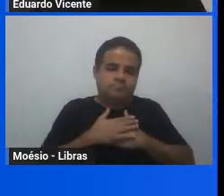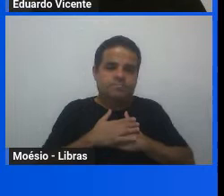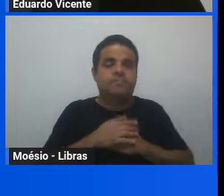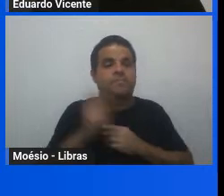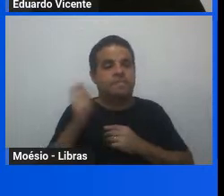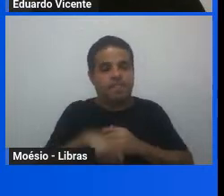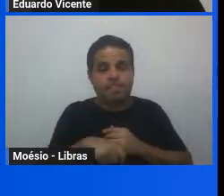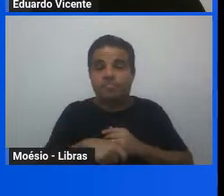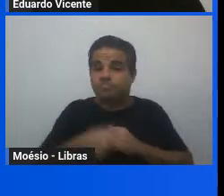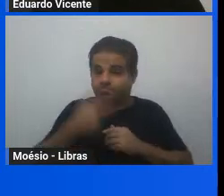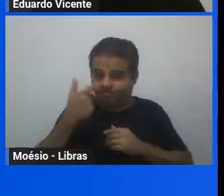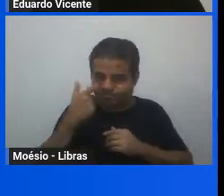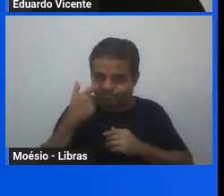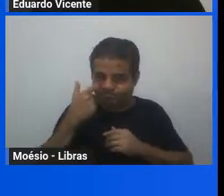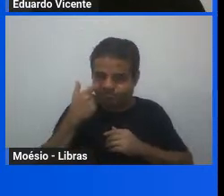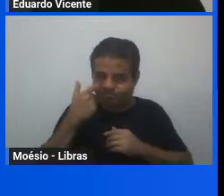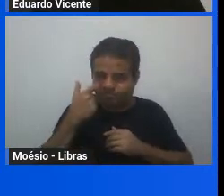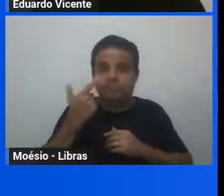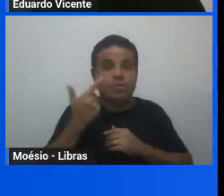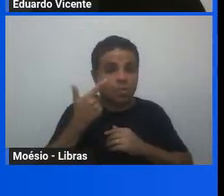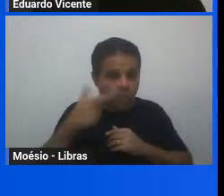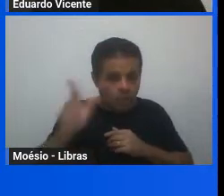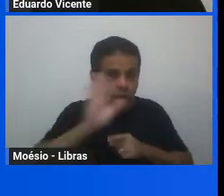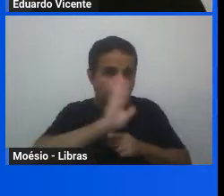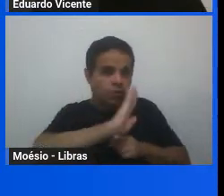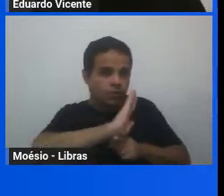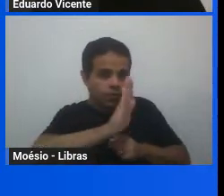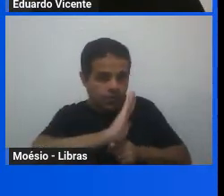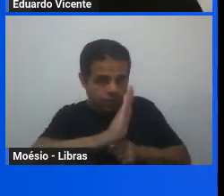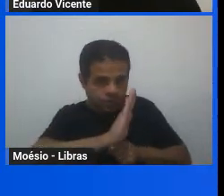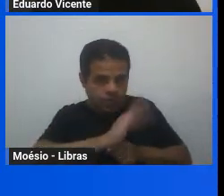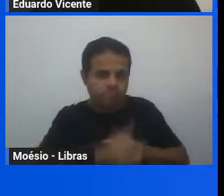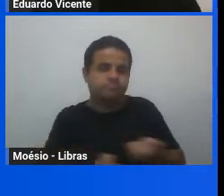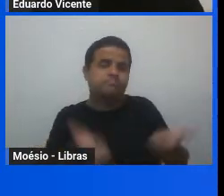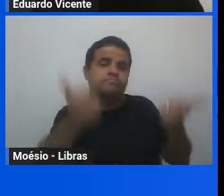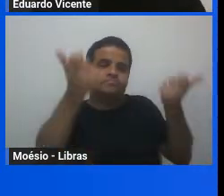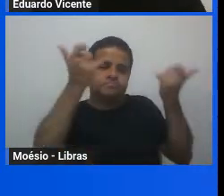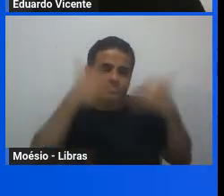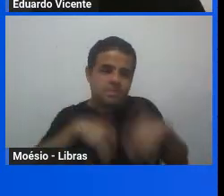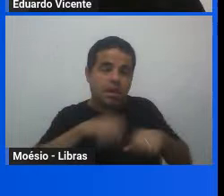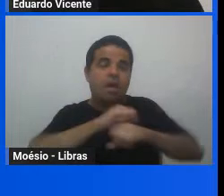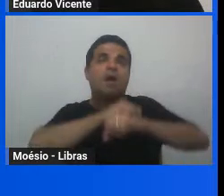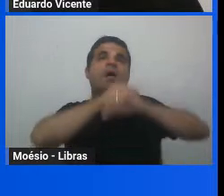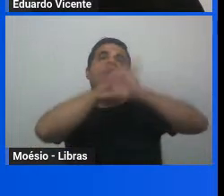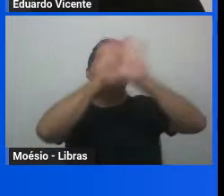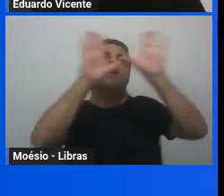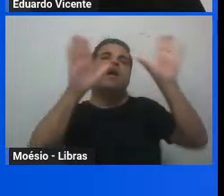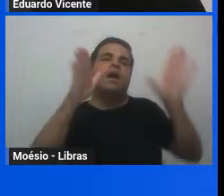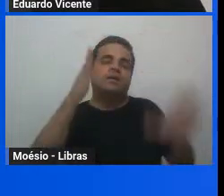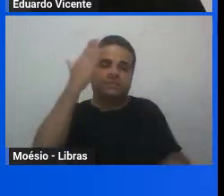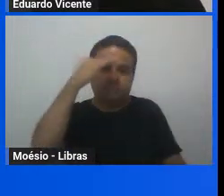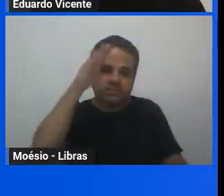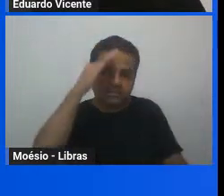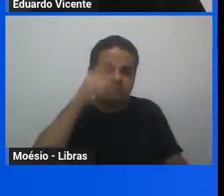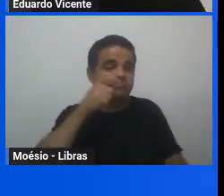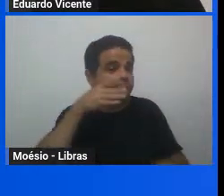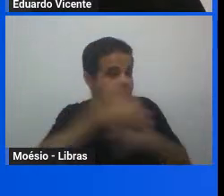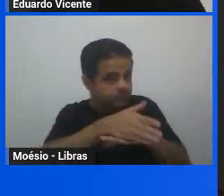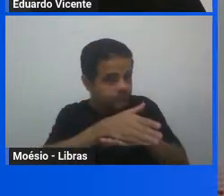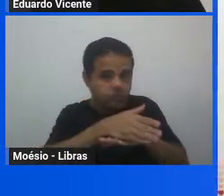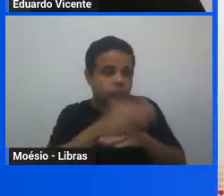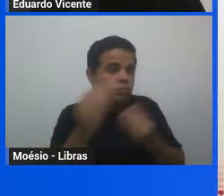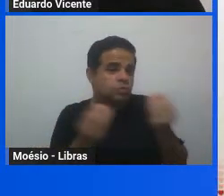Vamos ver esse filminho agora, para nos dar uma noção de como nós deveríamos atuar nesta situação.